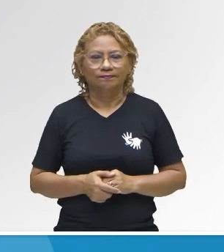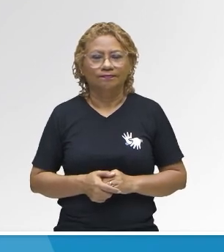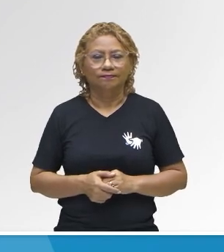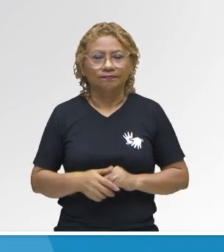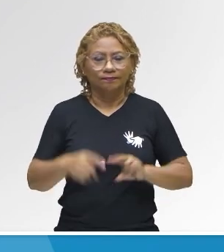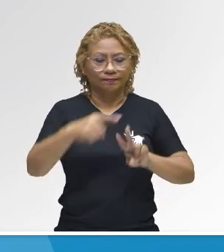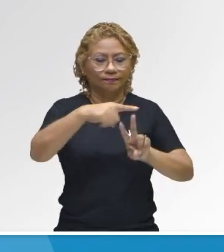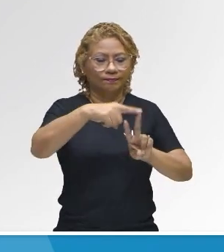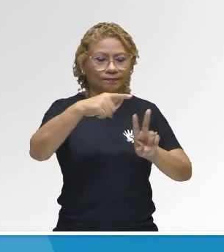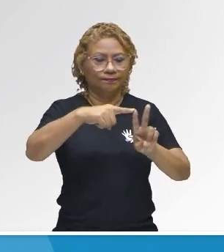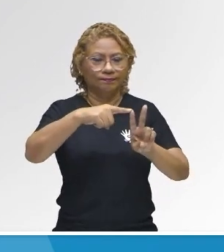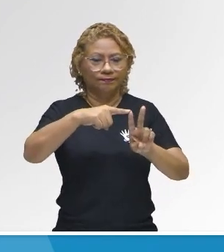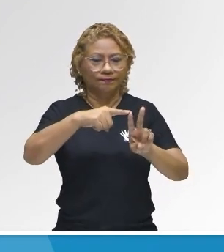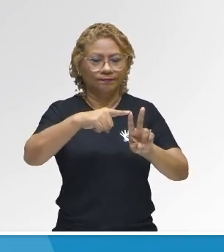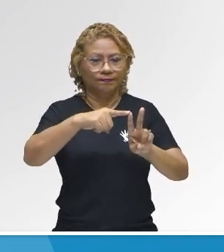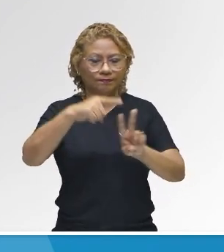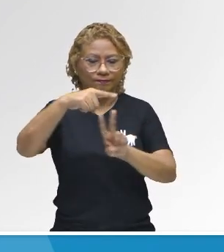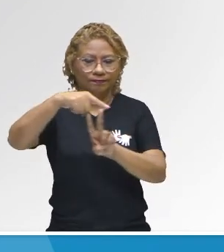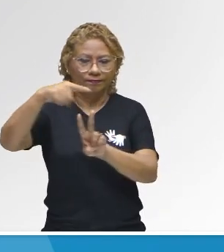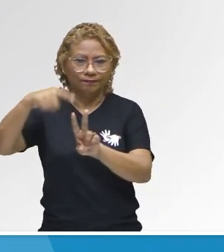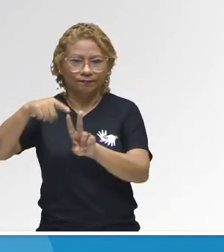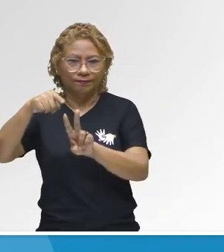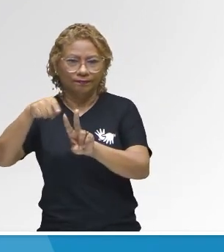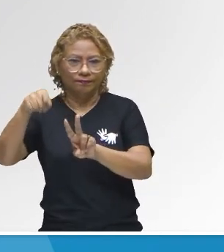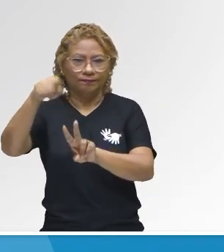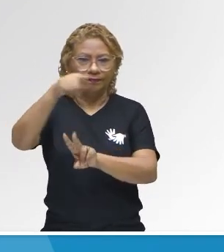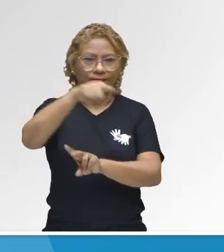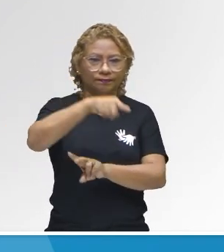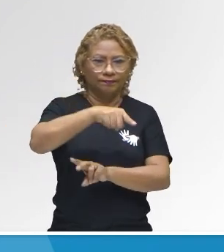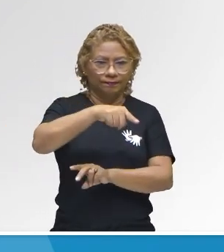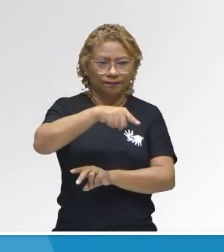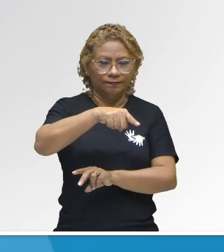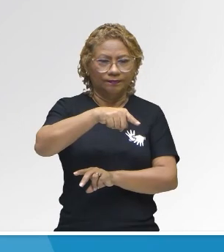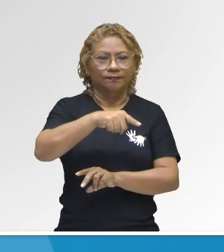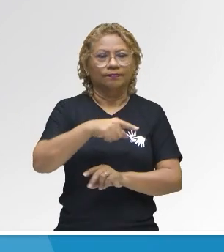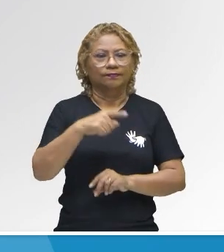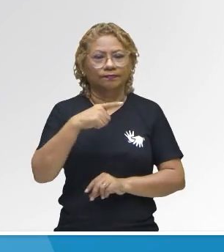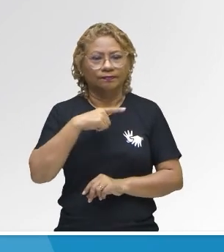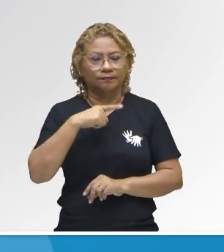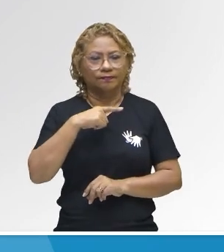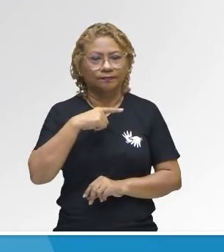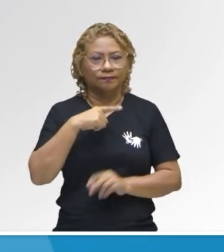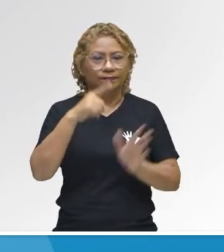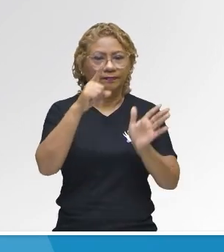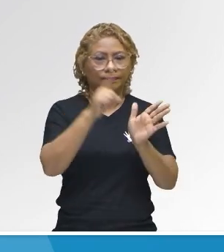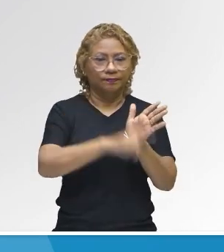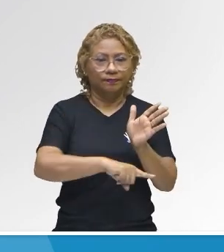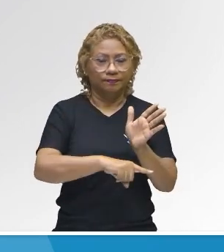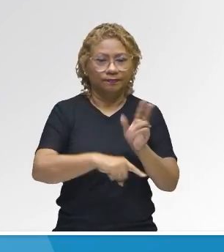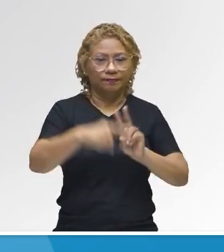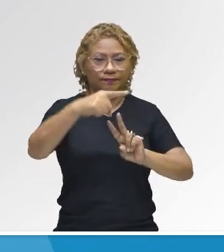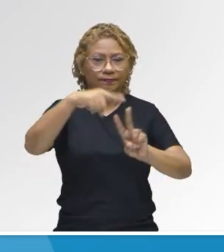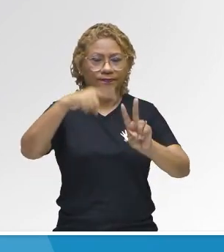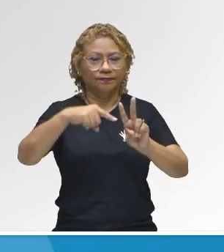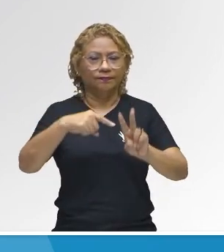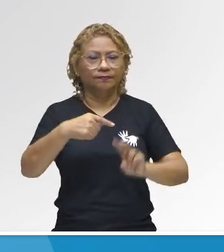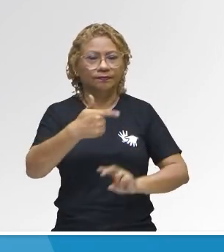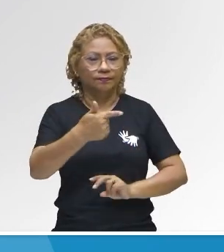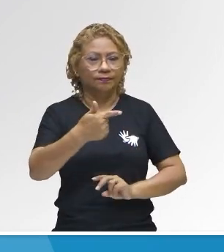passa para cá, para esse membro positivo. Então, a gente vai ter menos π sobre 2 mais π sobre 4.